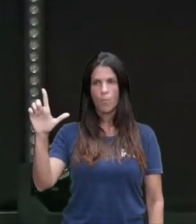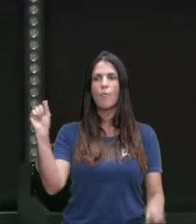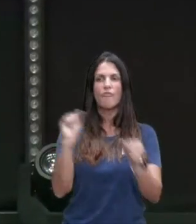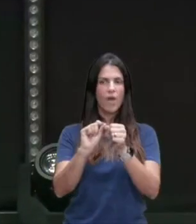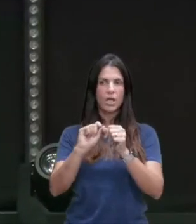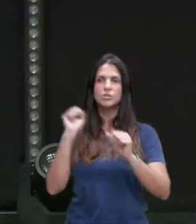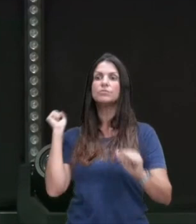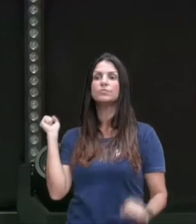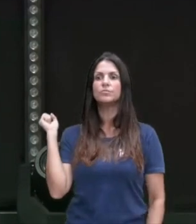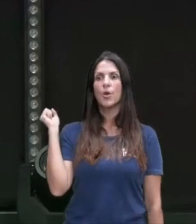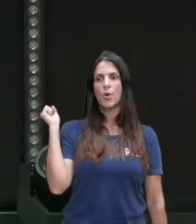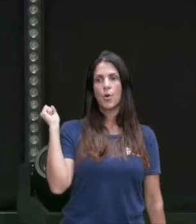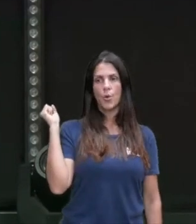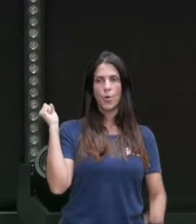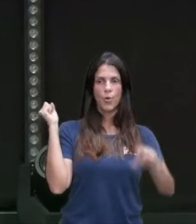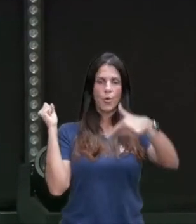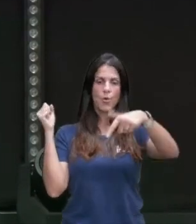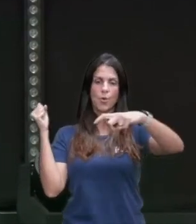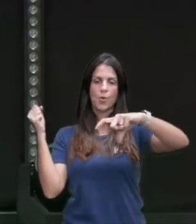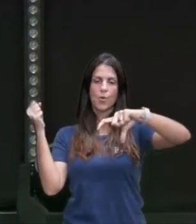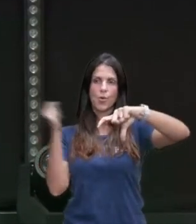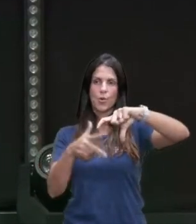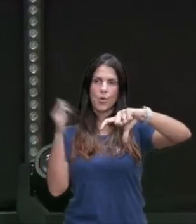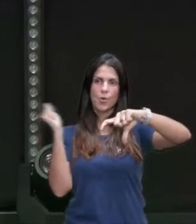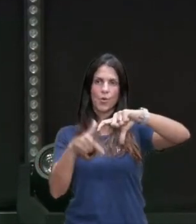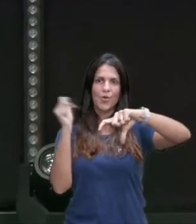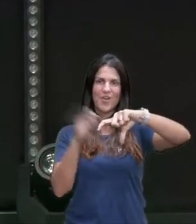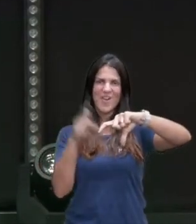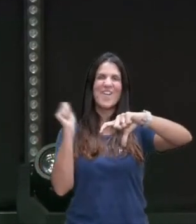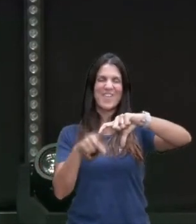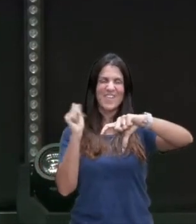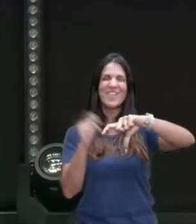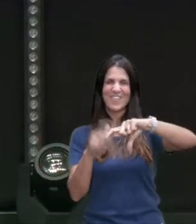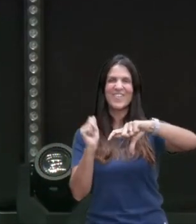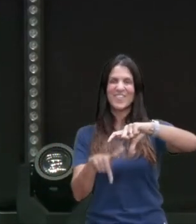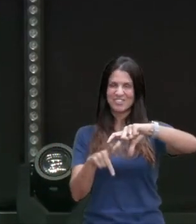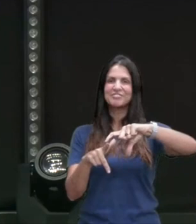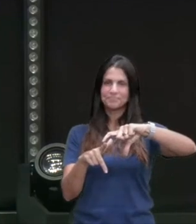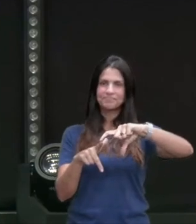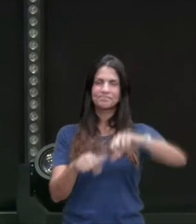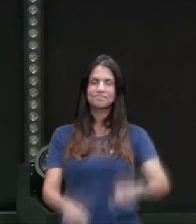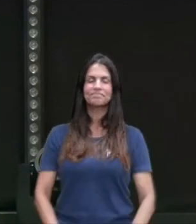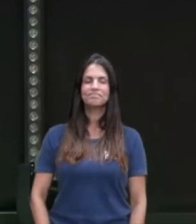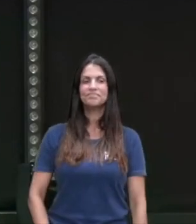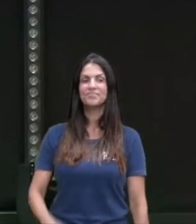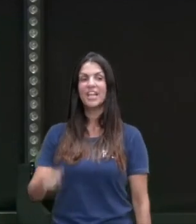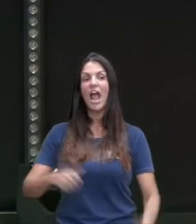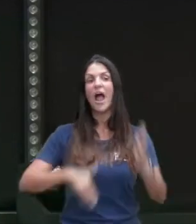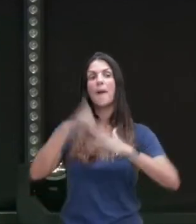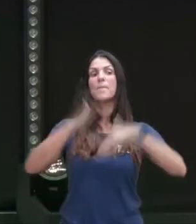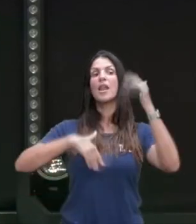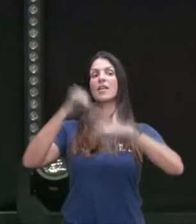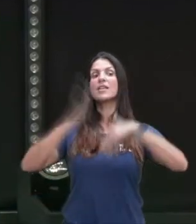tudo porque ninguém será feliz apenas cumprindo uma obrigação profissional tendo alegria nisso e ganhando um dinheiro